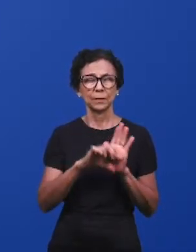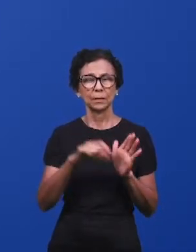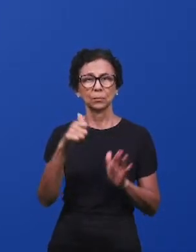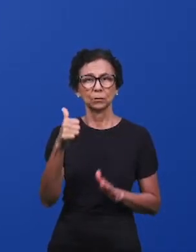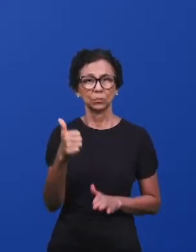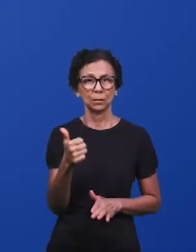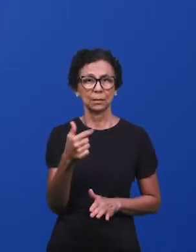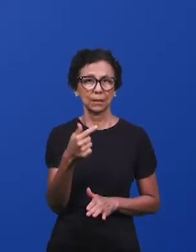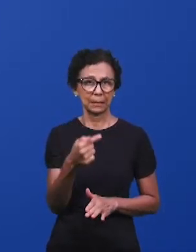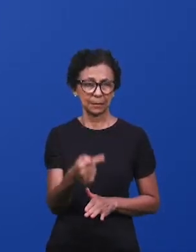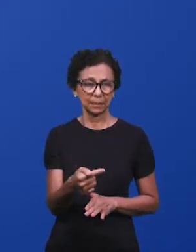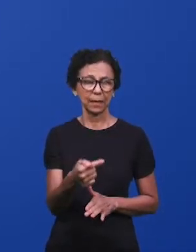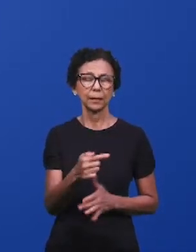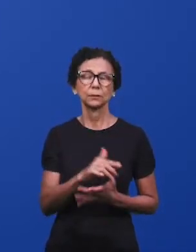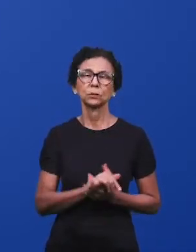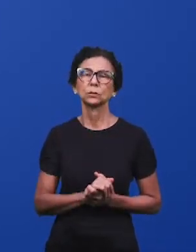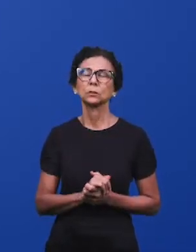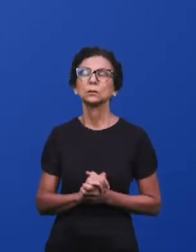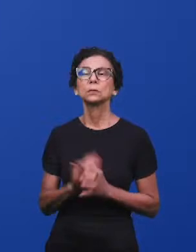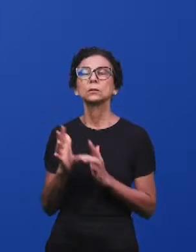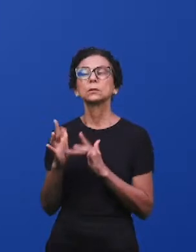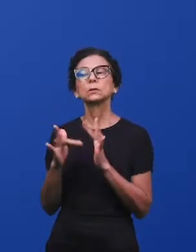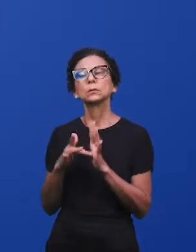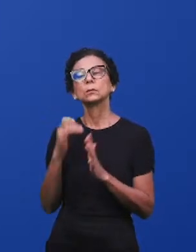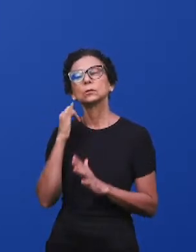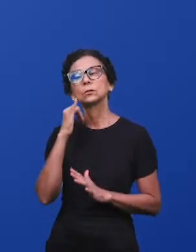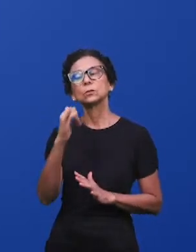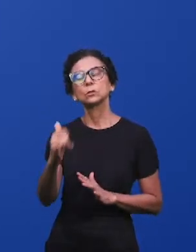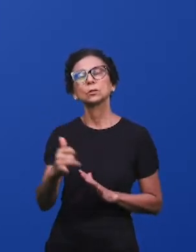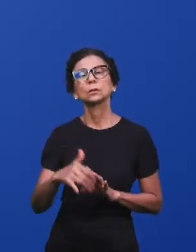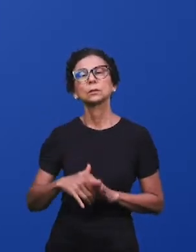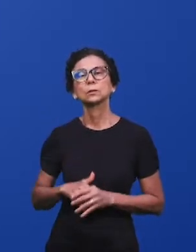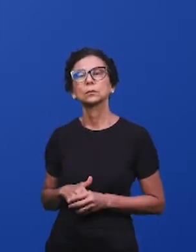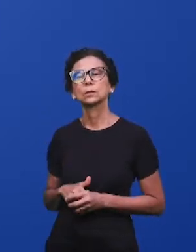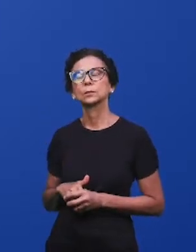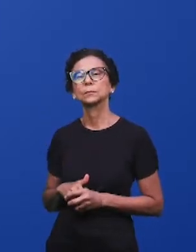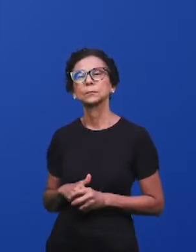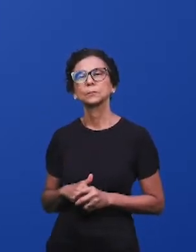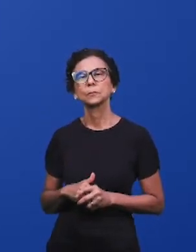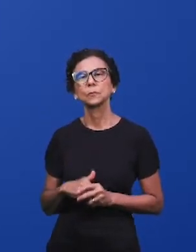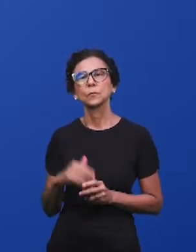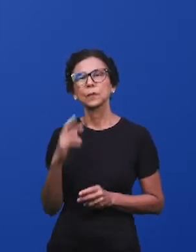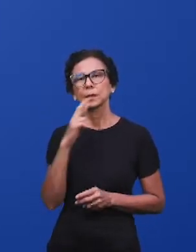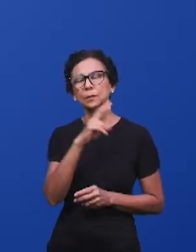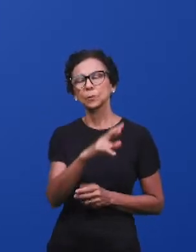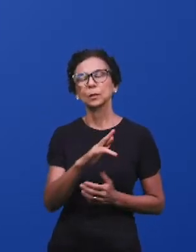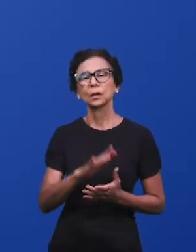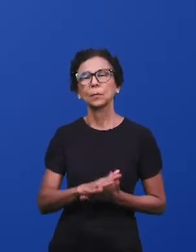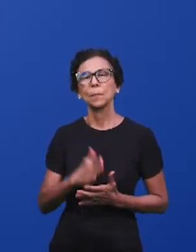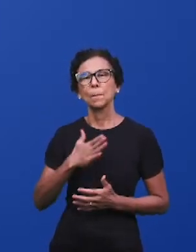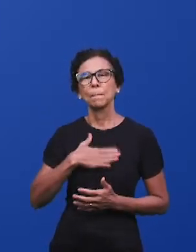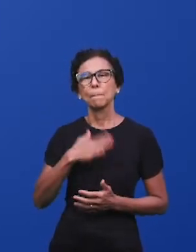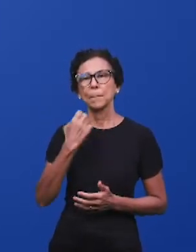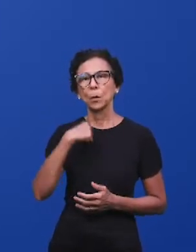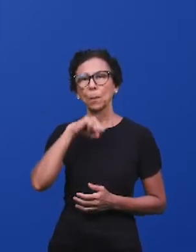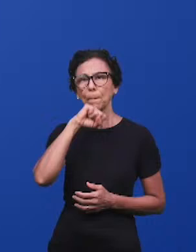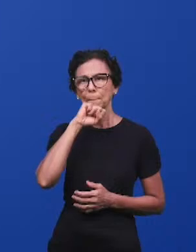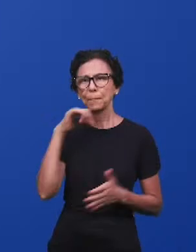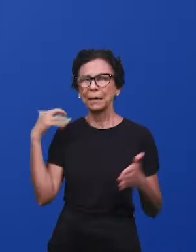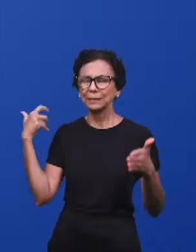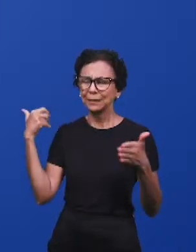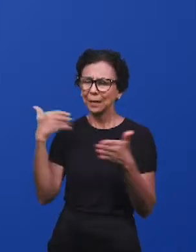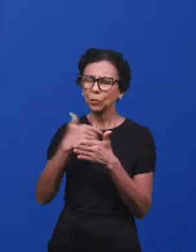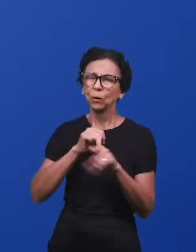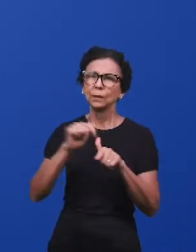diz assim: e respondeu-lhe Jesus: meu Pai trabalha até agora, e eu